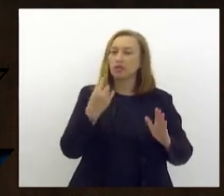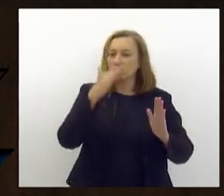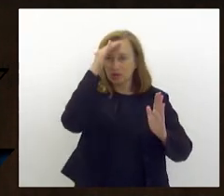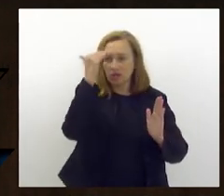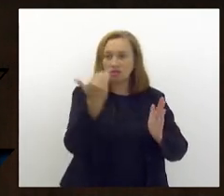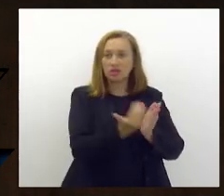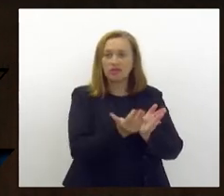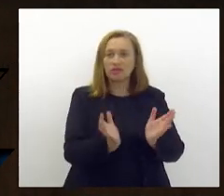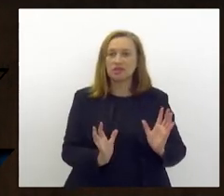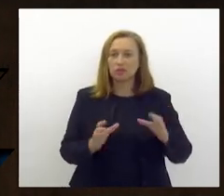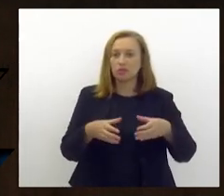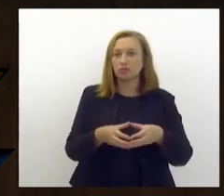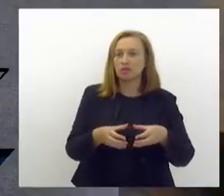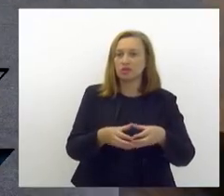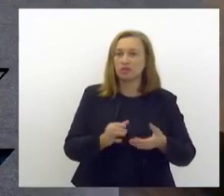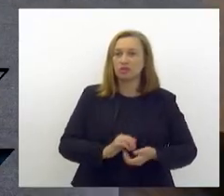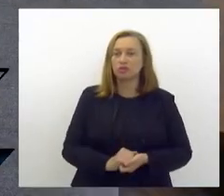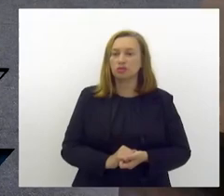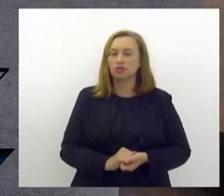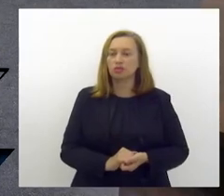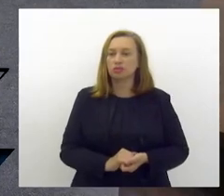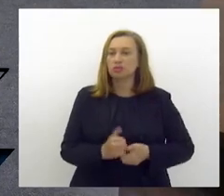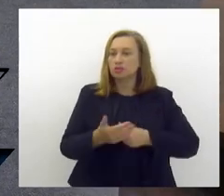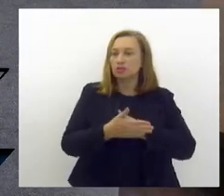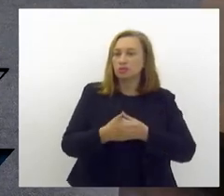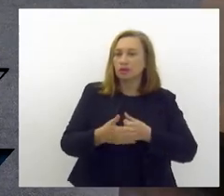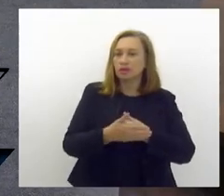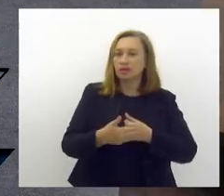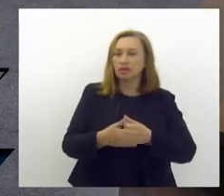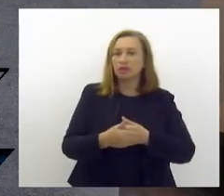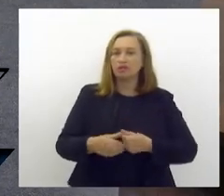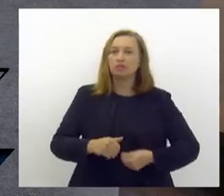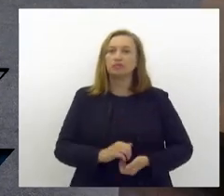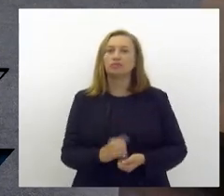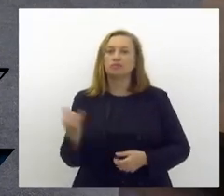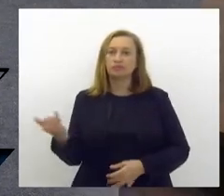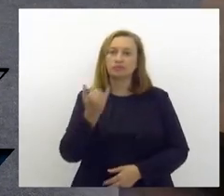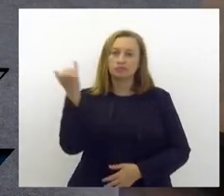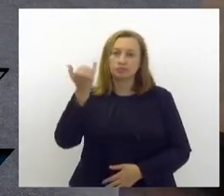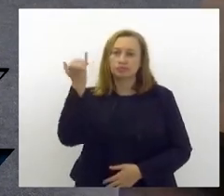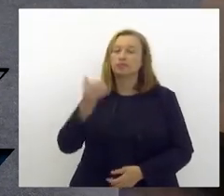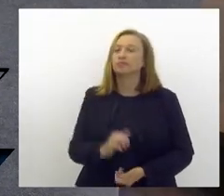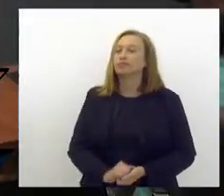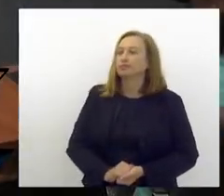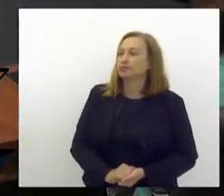cumpra-se. Prevenção, cuidado, carinho, sempre importante.